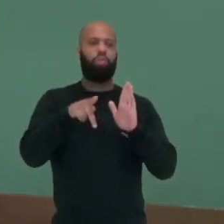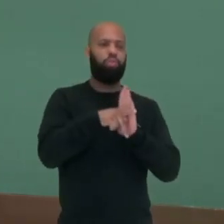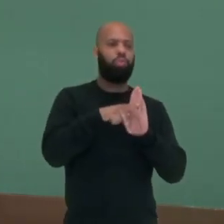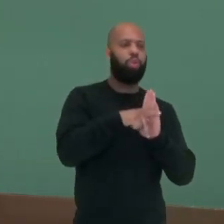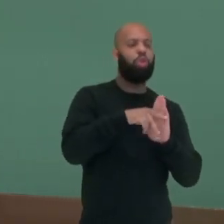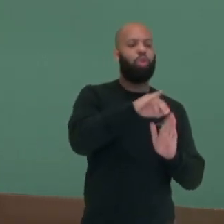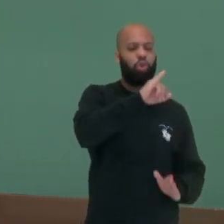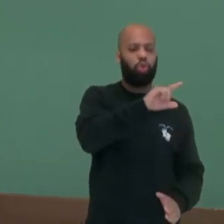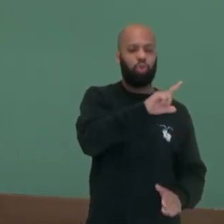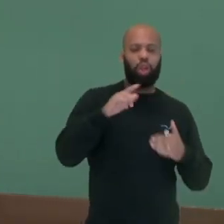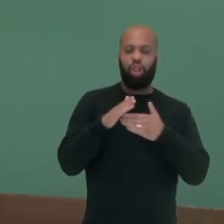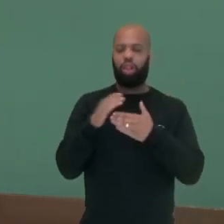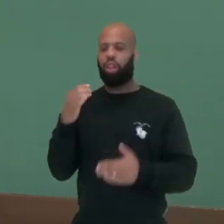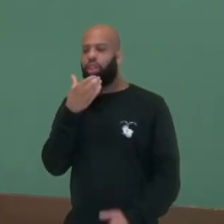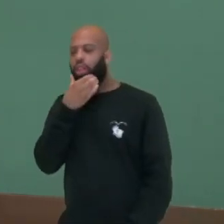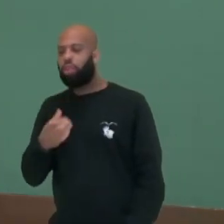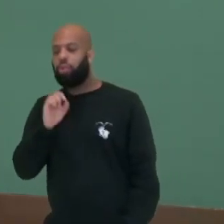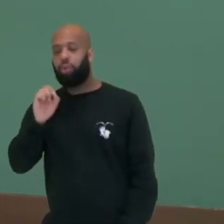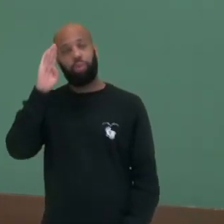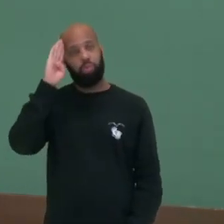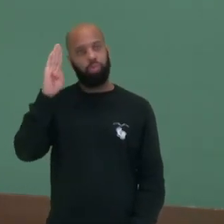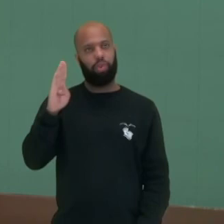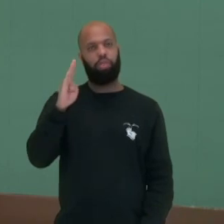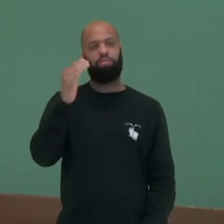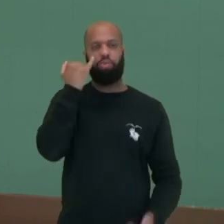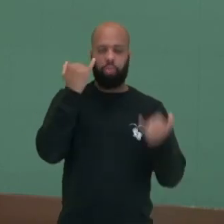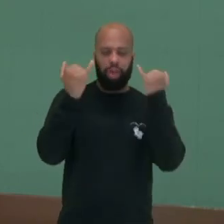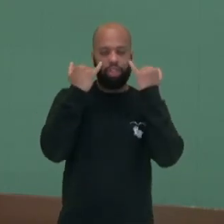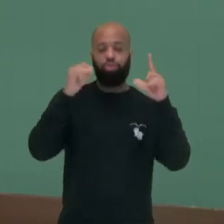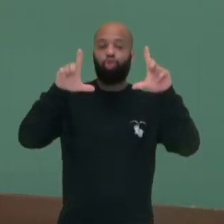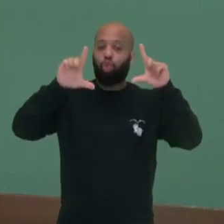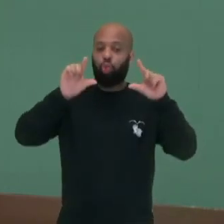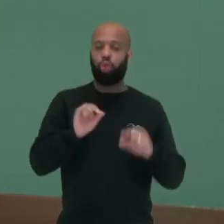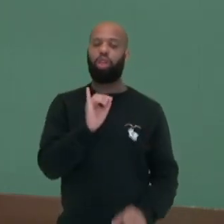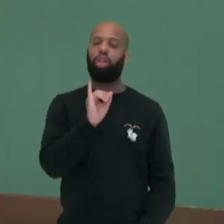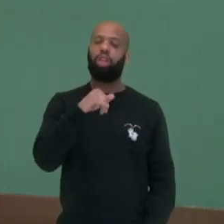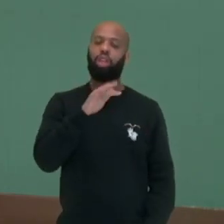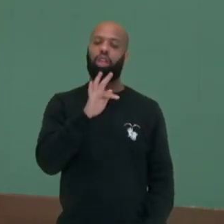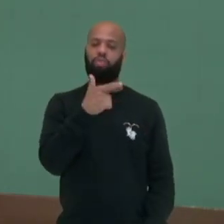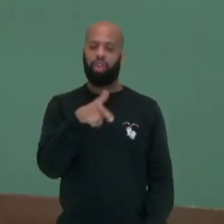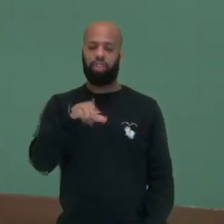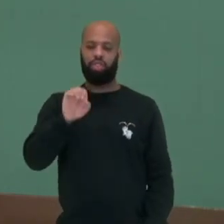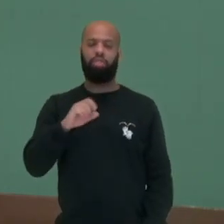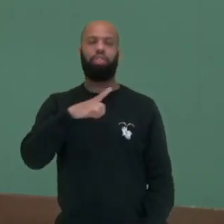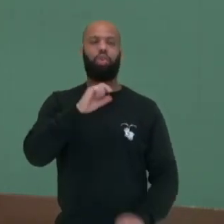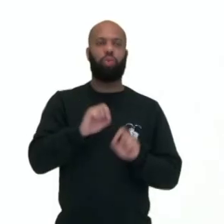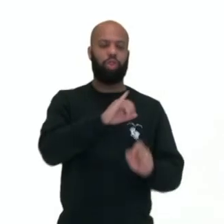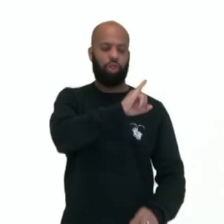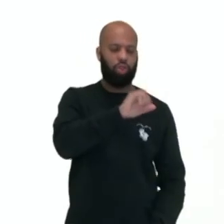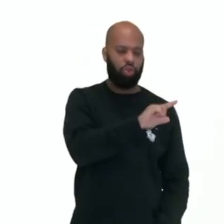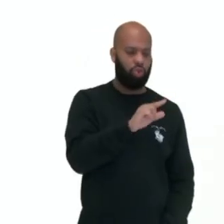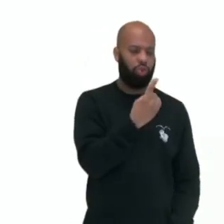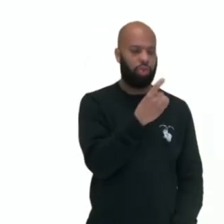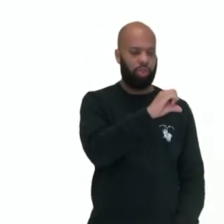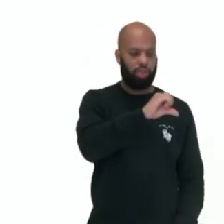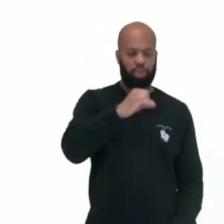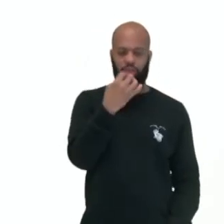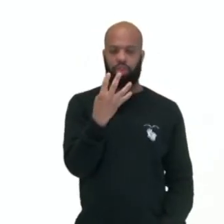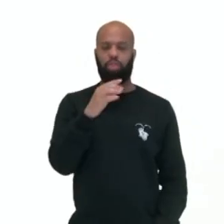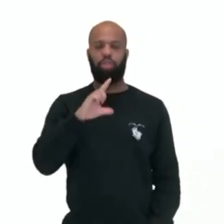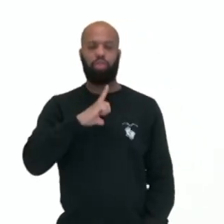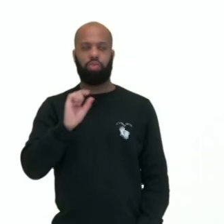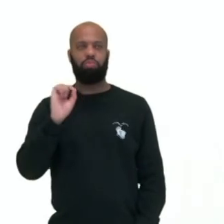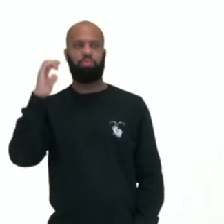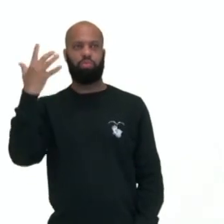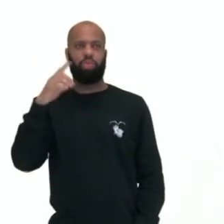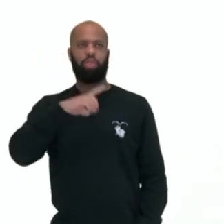primeira pergunta, qual a principal informação? A queda da inflação. Analisou os números aí, ó. Em julho de 1994, uma